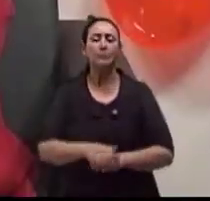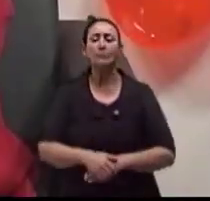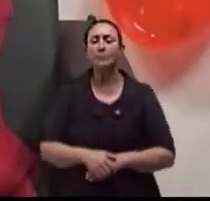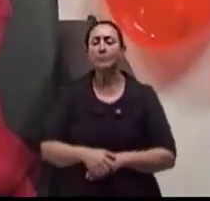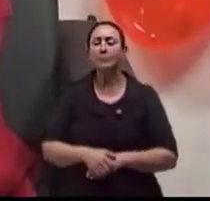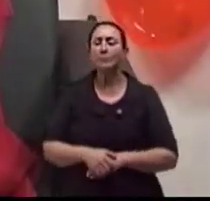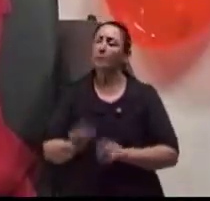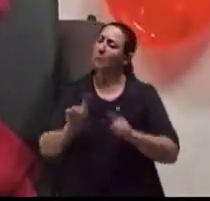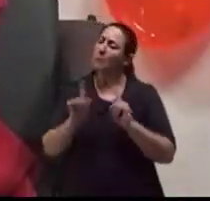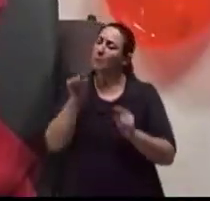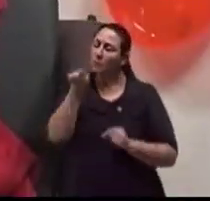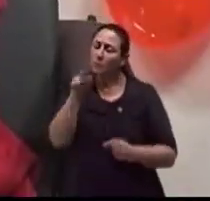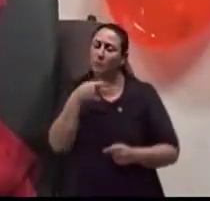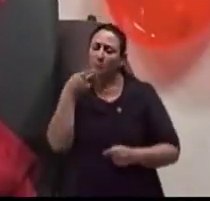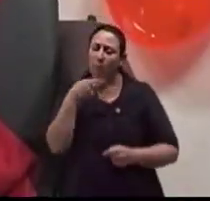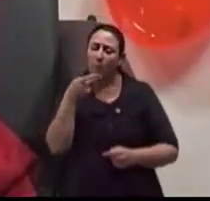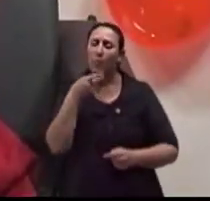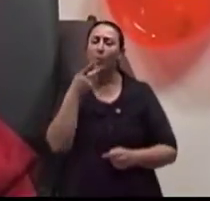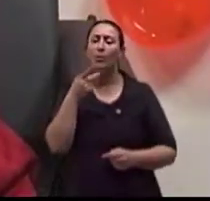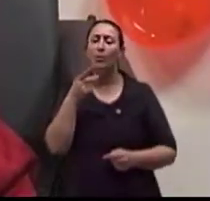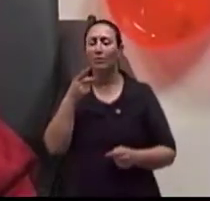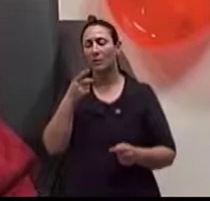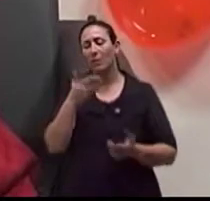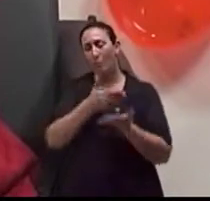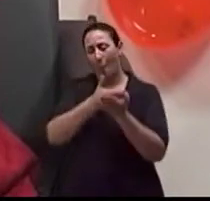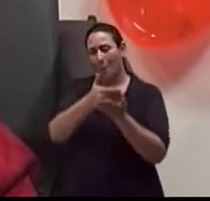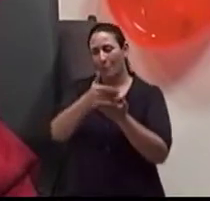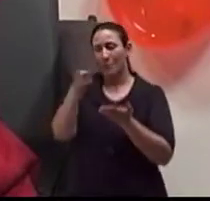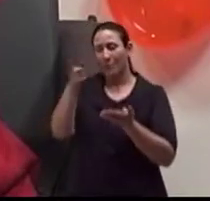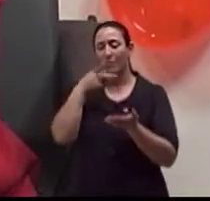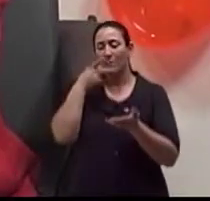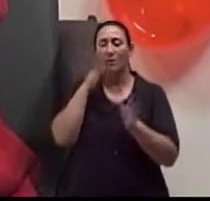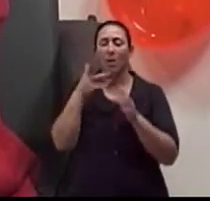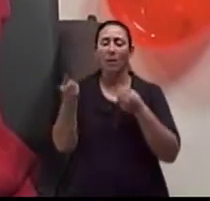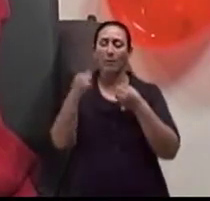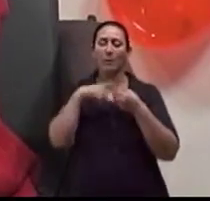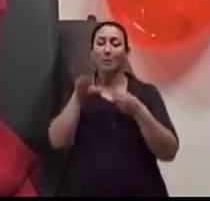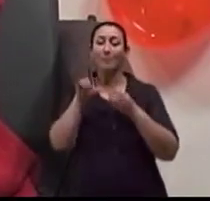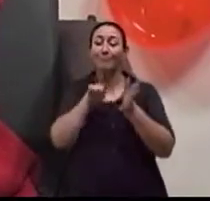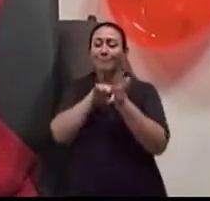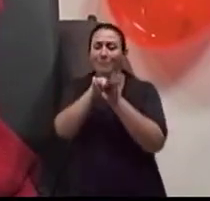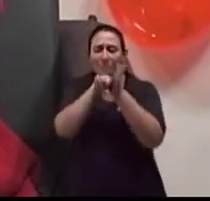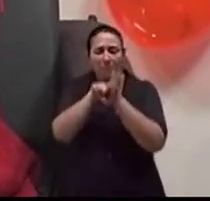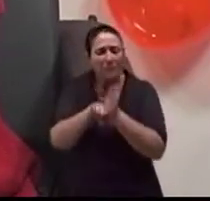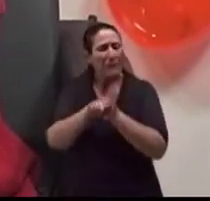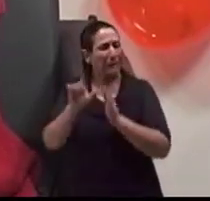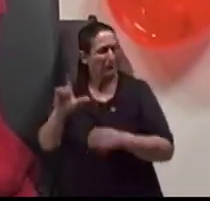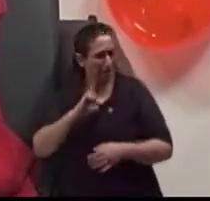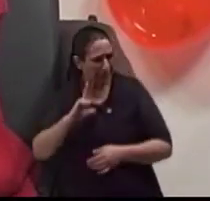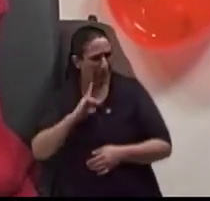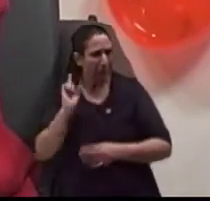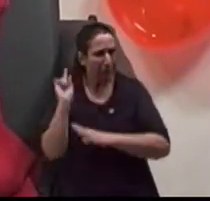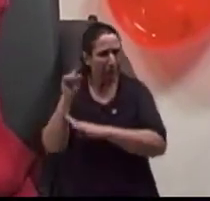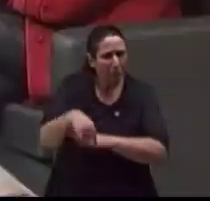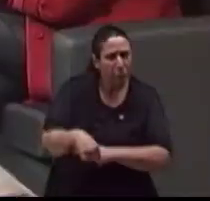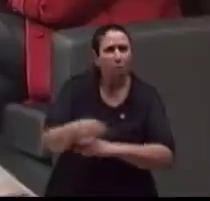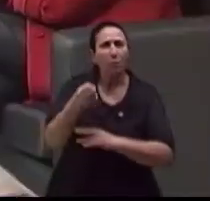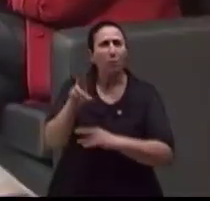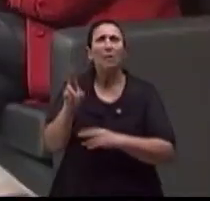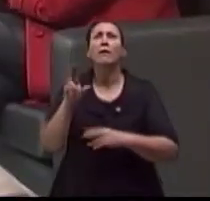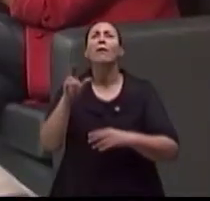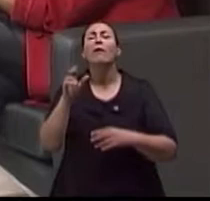diagnóstico senhor falou assim quê e lá no início do programa né Eu quero ver tô mais o diagnóstico de que existe uma disfunção erétil